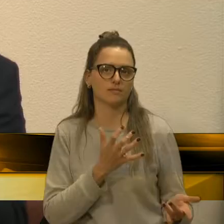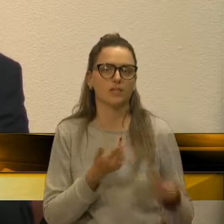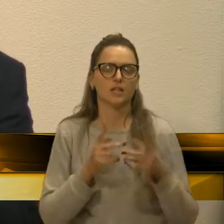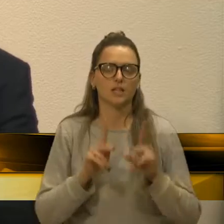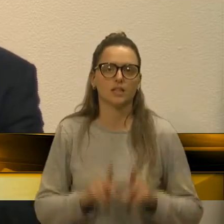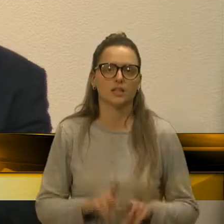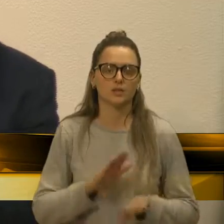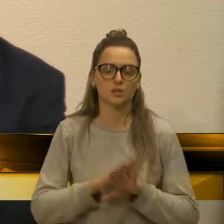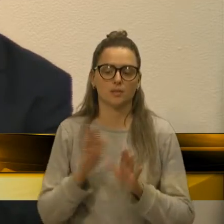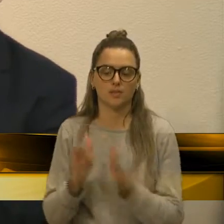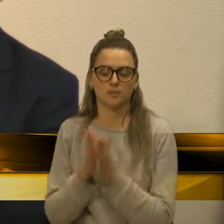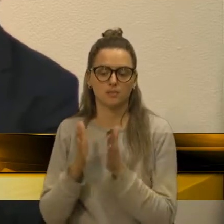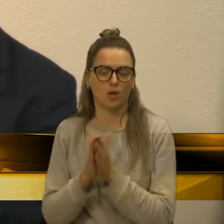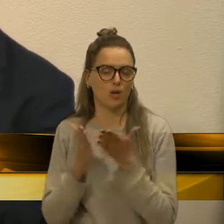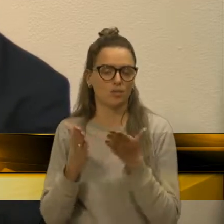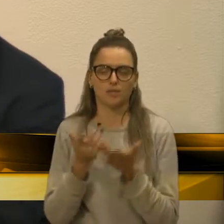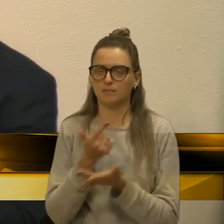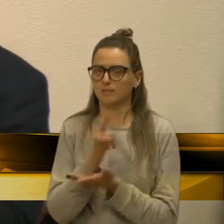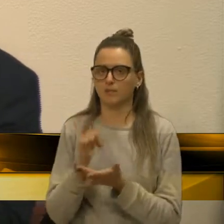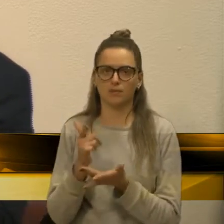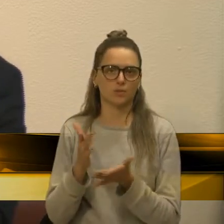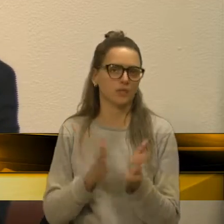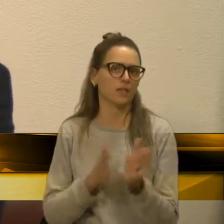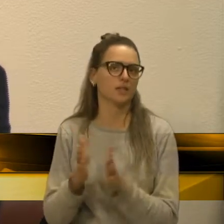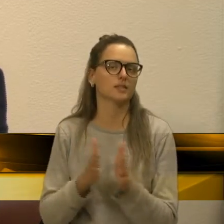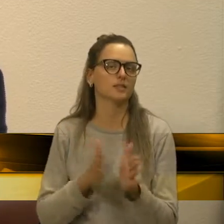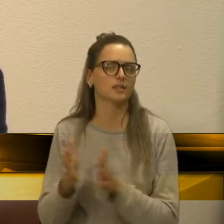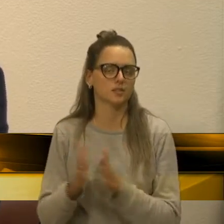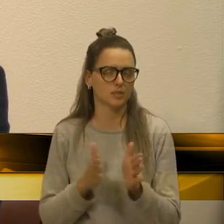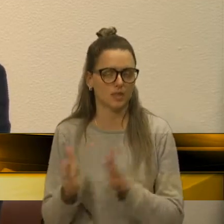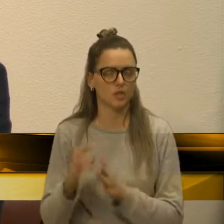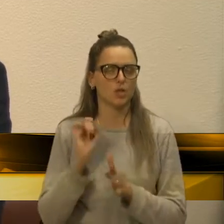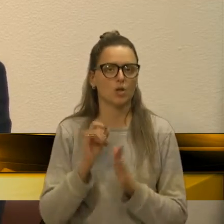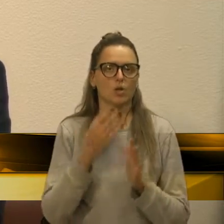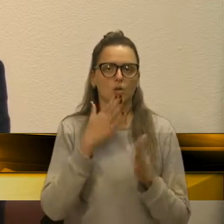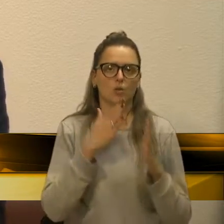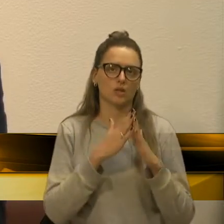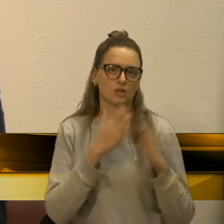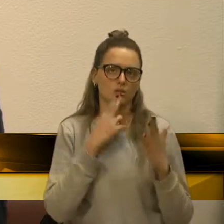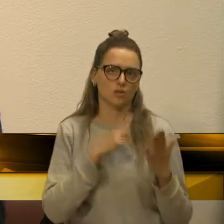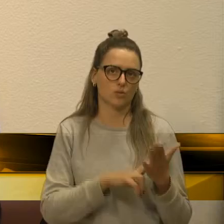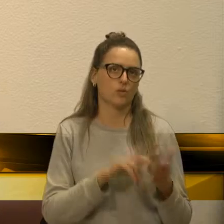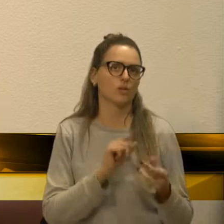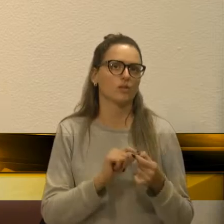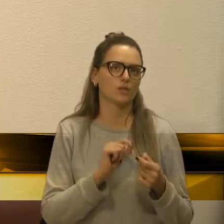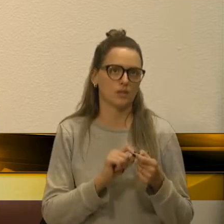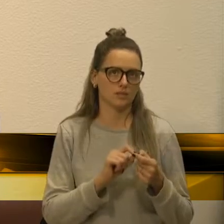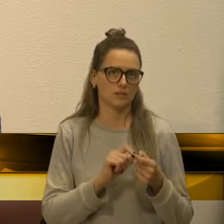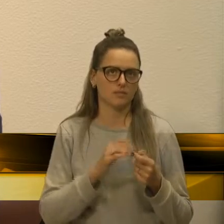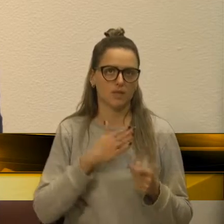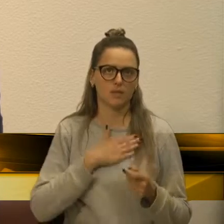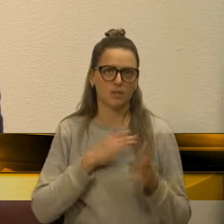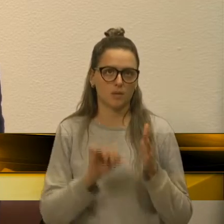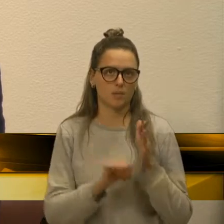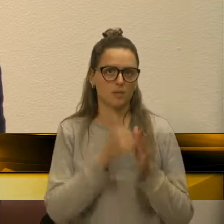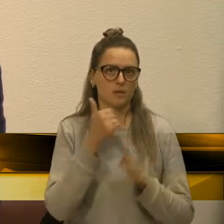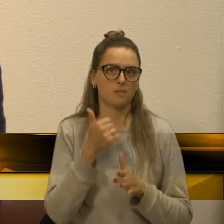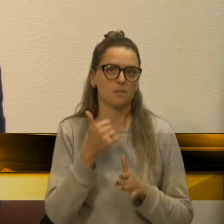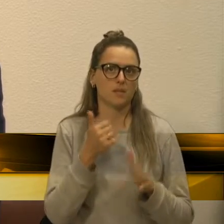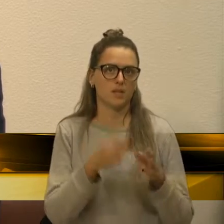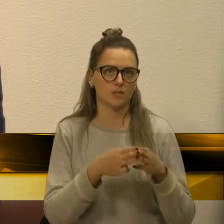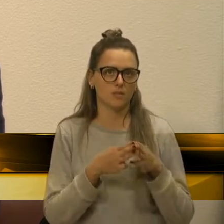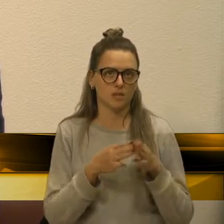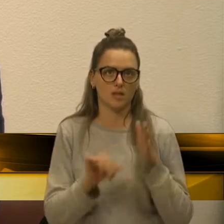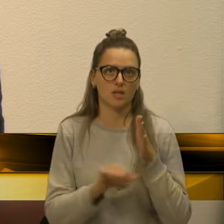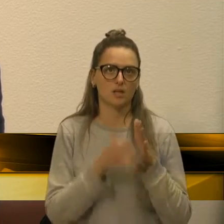pelo trabalho, que sempre foi um trabalho muito bacana que os Correios fazem. Então, aliás, é a minha primeira moção, vereador Friso, minha primeira